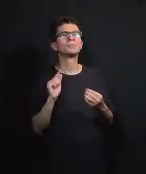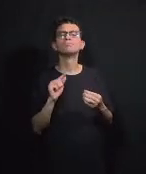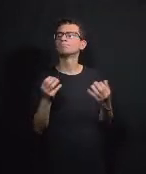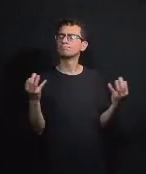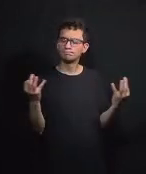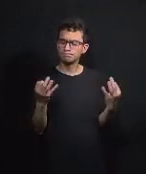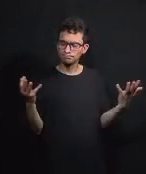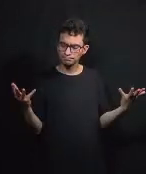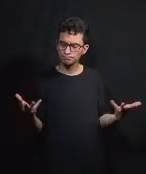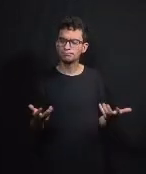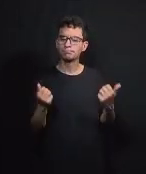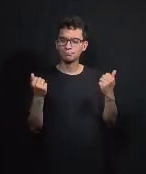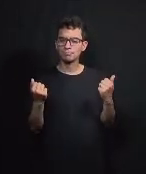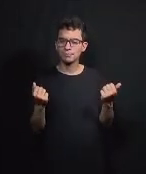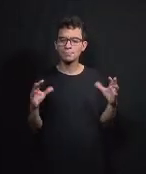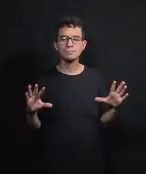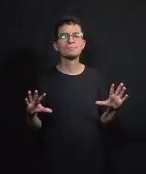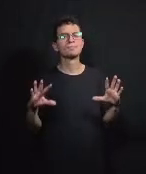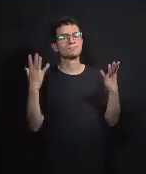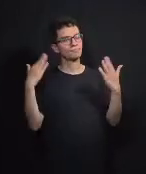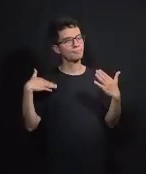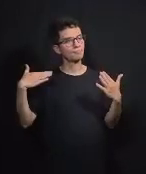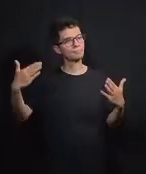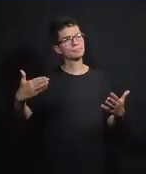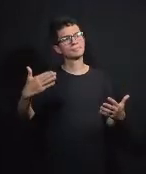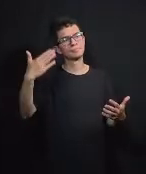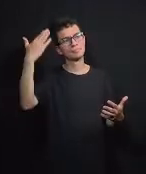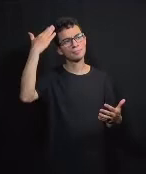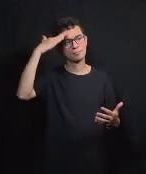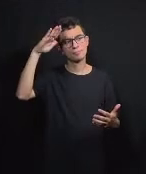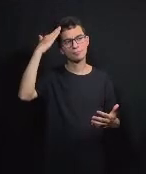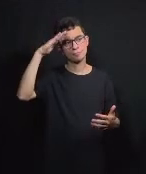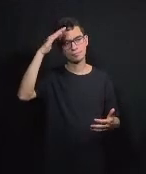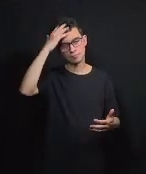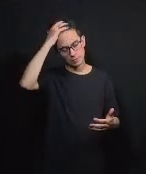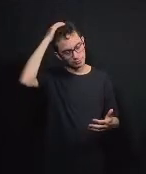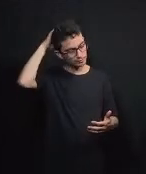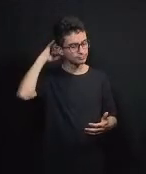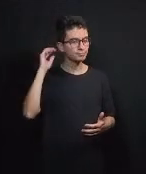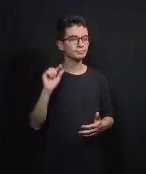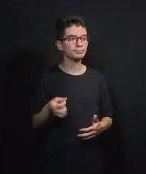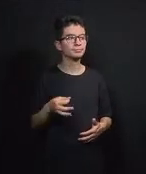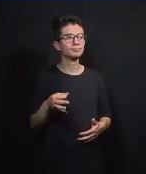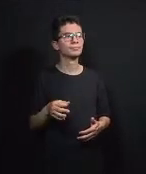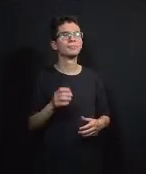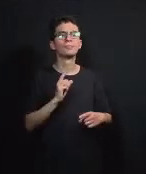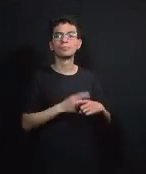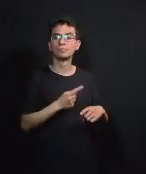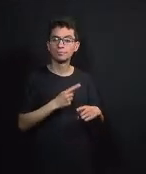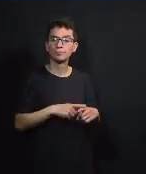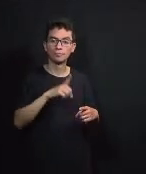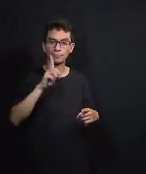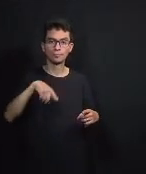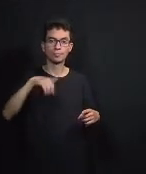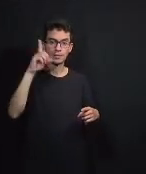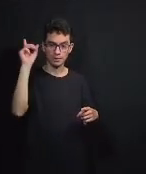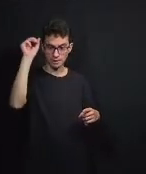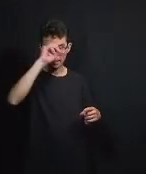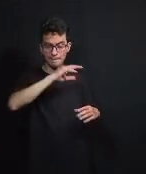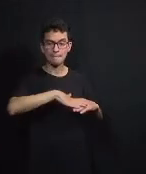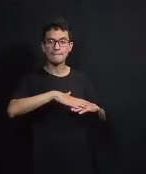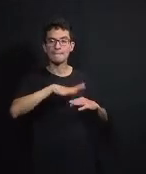eficiência. Isso vai acontecer daqui para frente? Eu creio que não vai acontecer. O quadro é mais complicado, porque nós vamos ter um